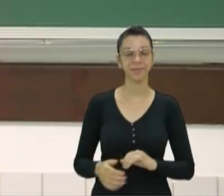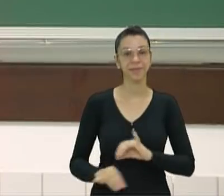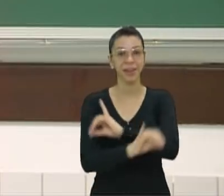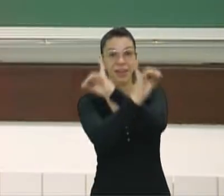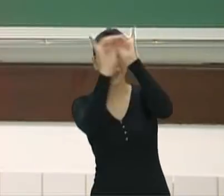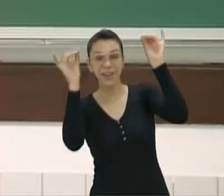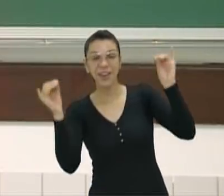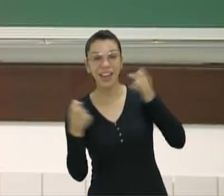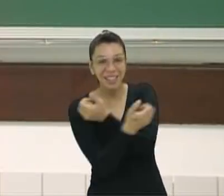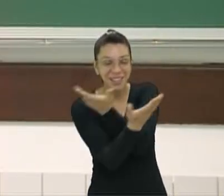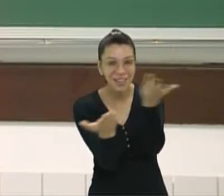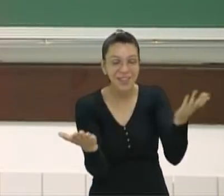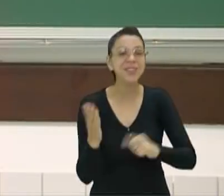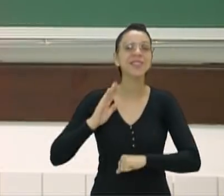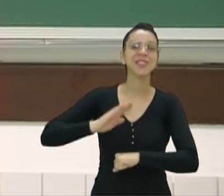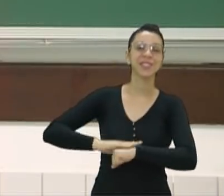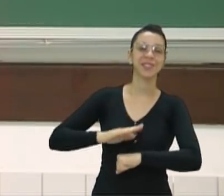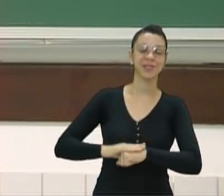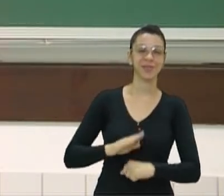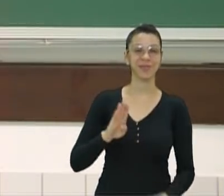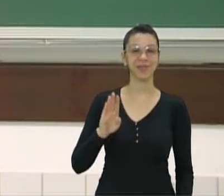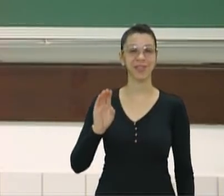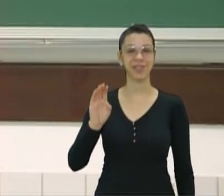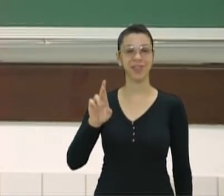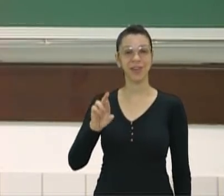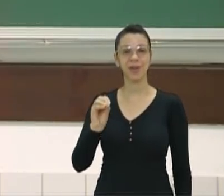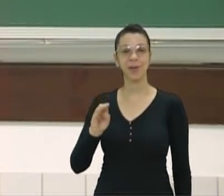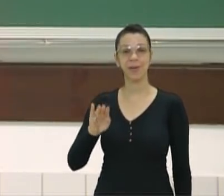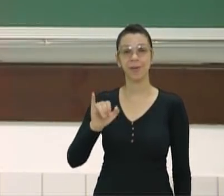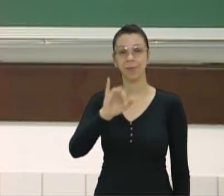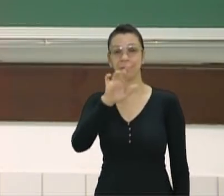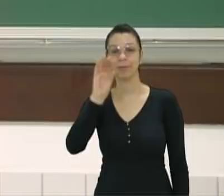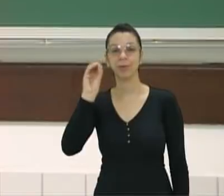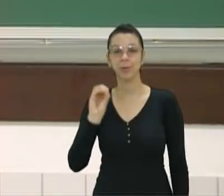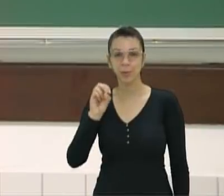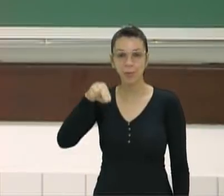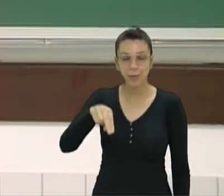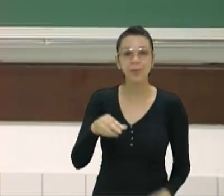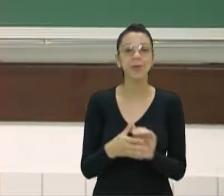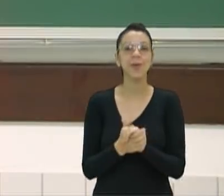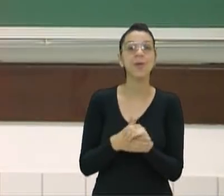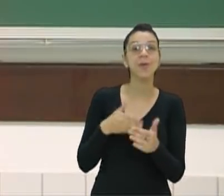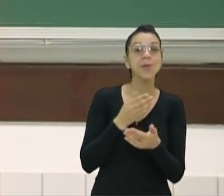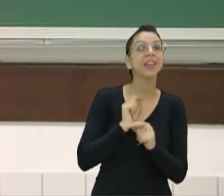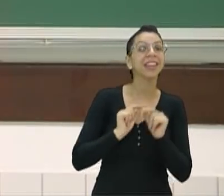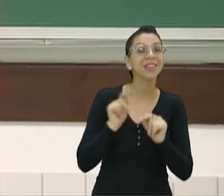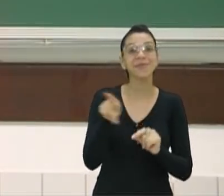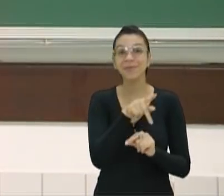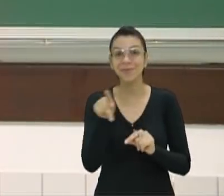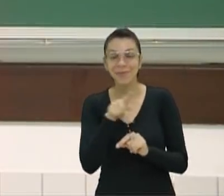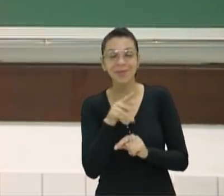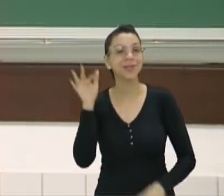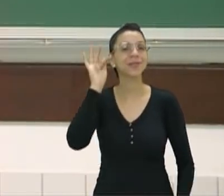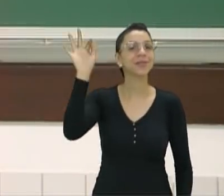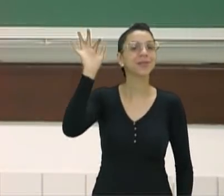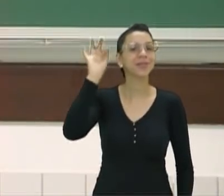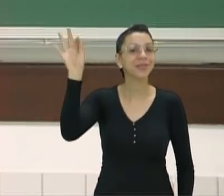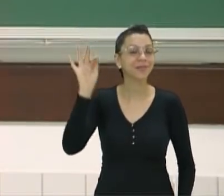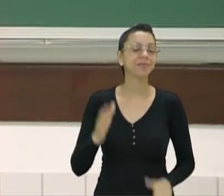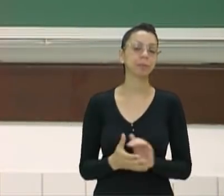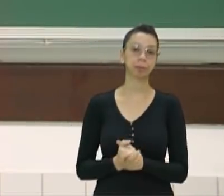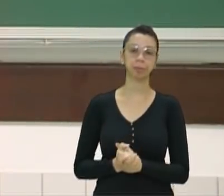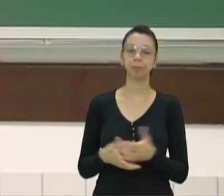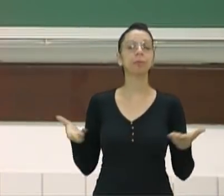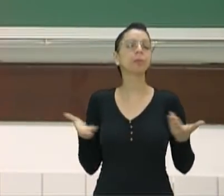Olá, caro estudante! Eu sou o Robson Mendonça, professor de filosofia, e hoje estou aqui para uma aula em que